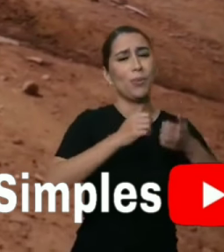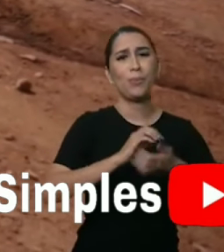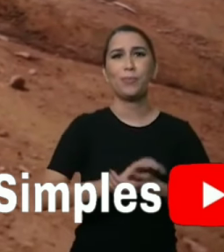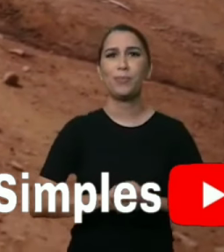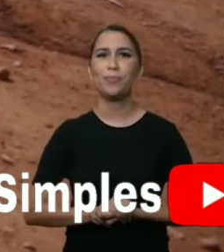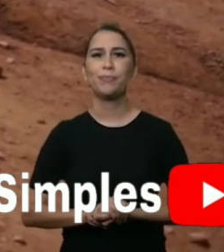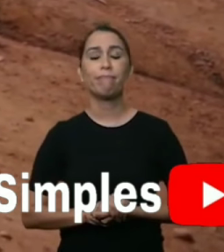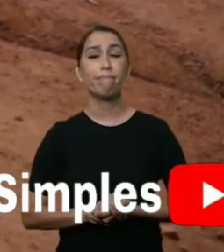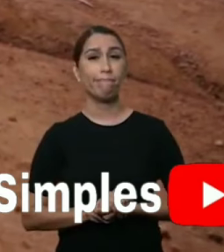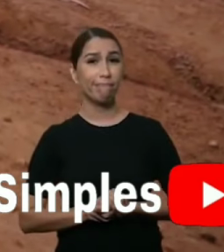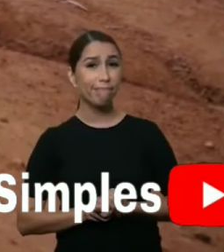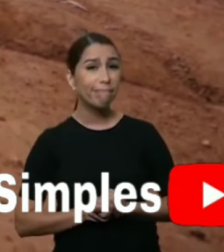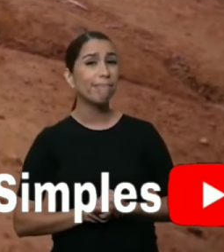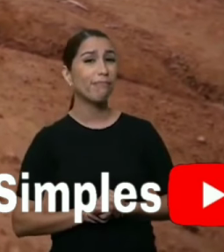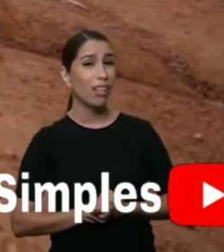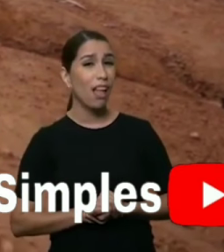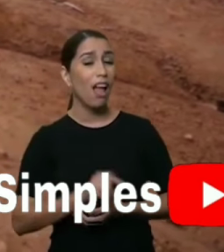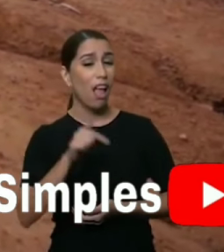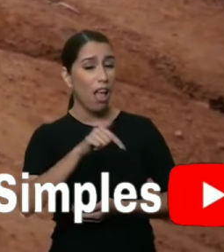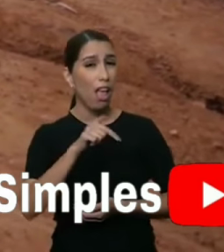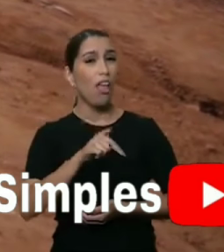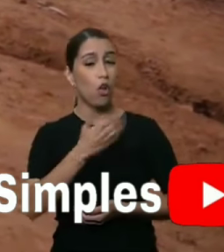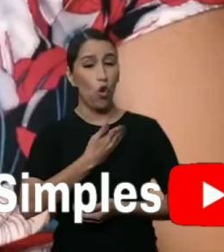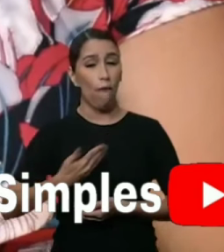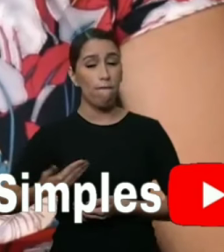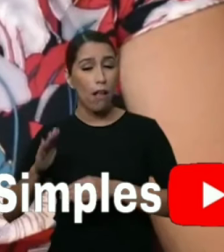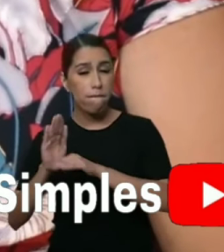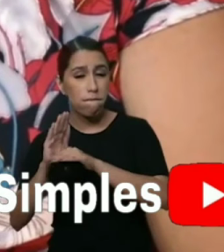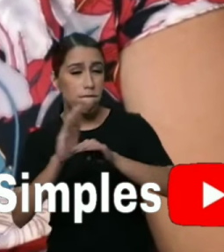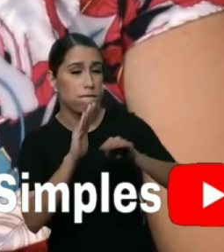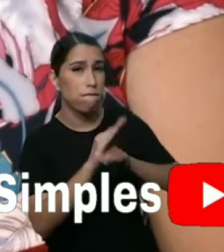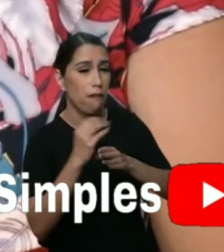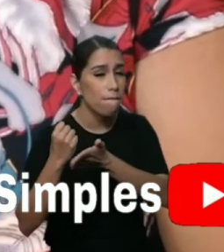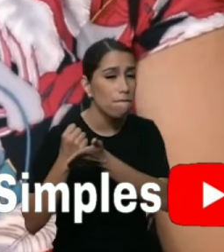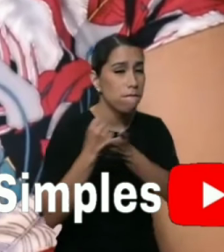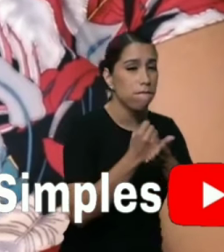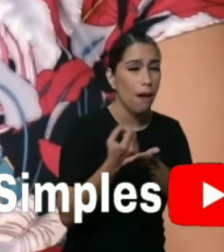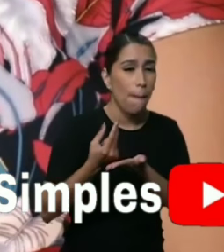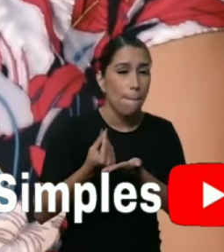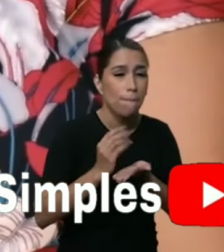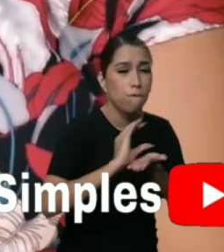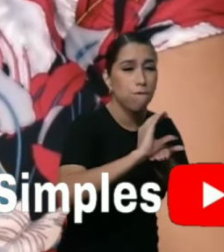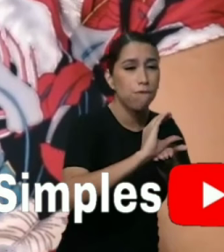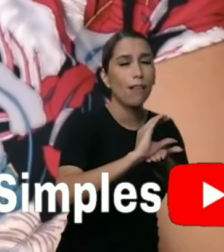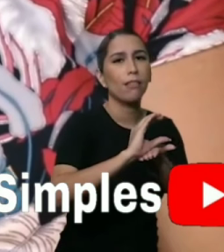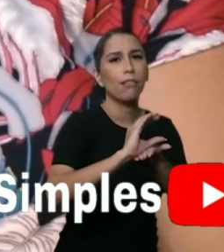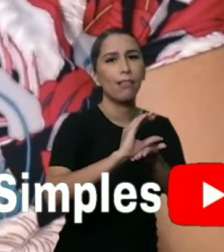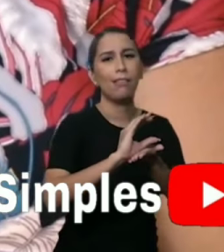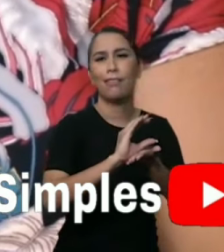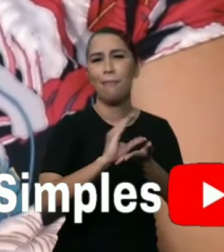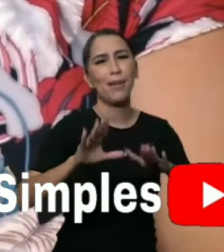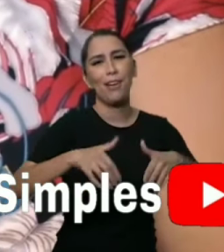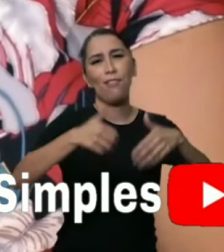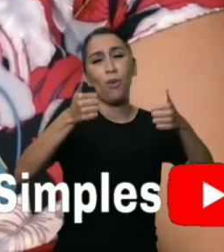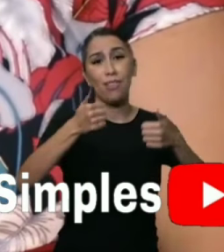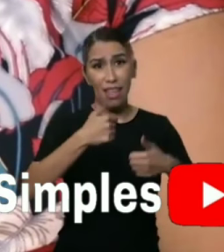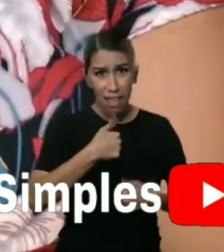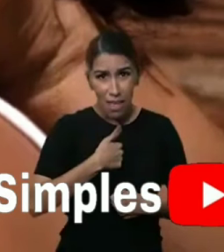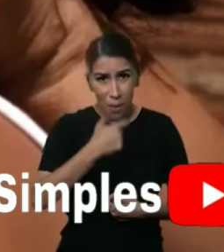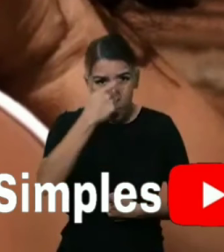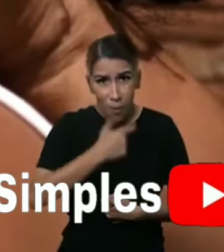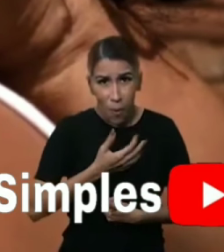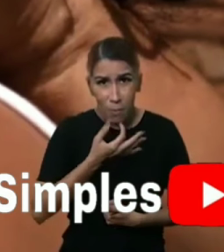Foi uma bênção de Deus, foi o auxílio emergencial nessa pandemia. Para mim, eu agradeço do que ele fez, entendeu? Foi uma ajuda muito grande mesmo